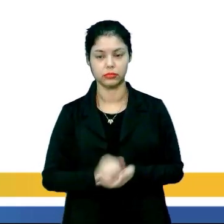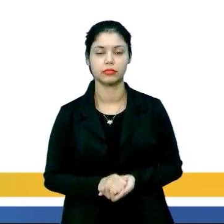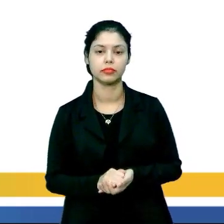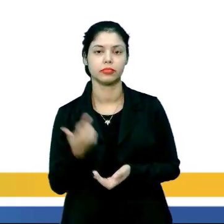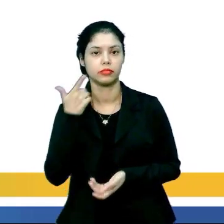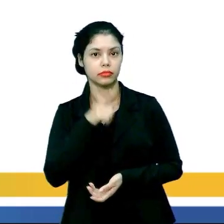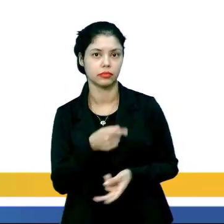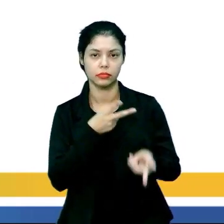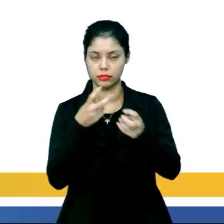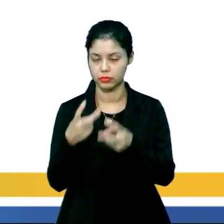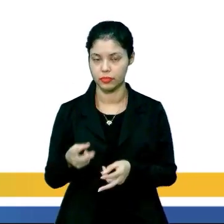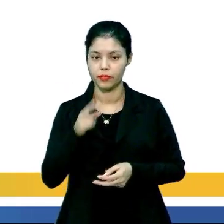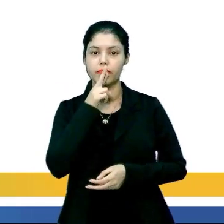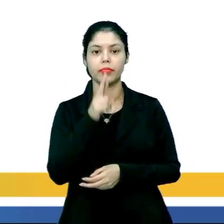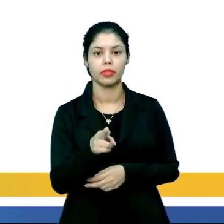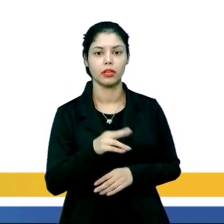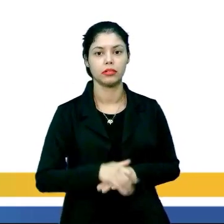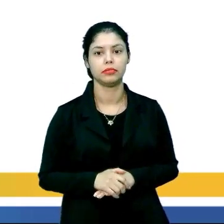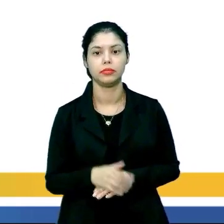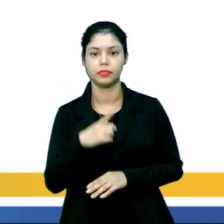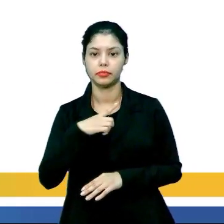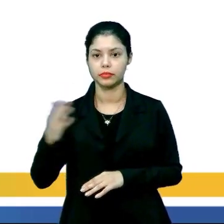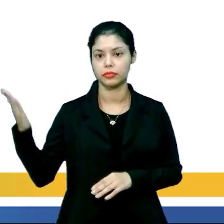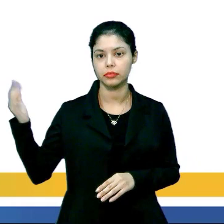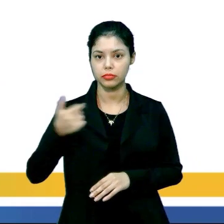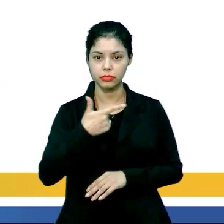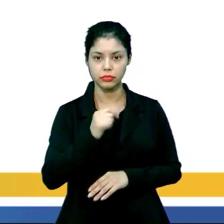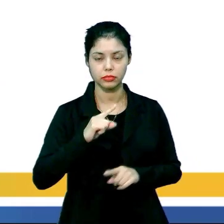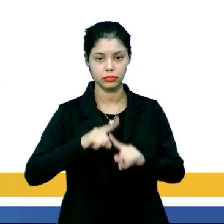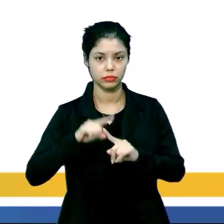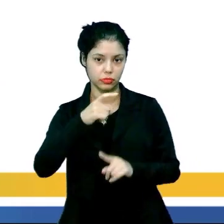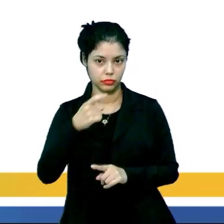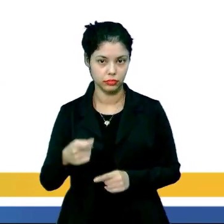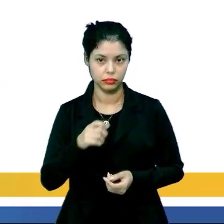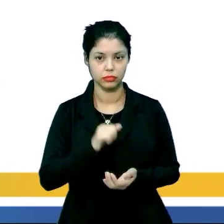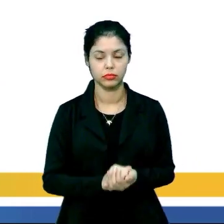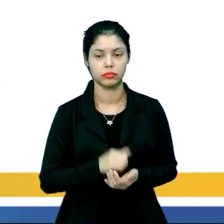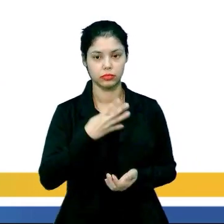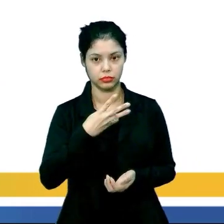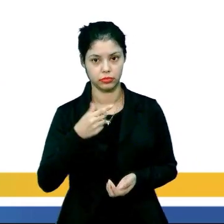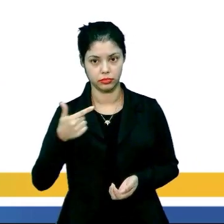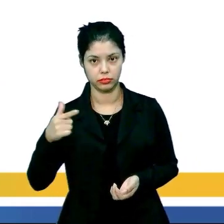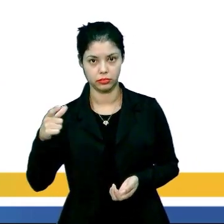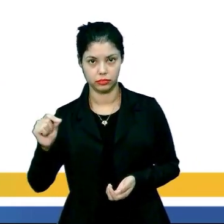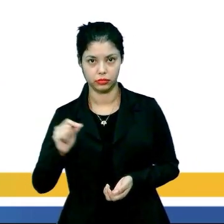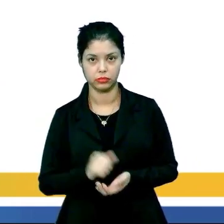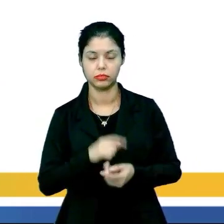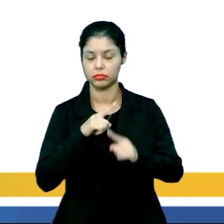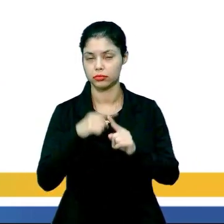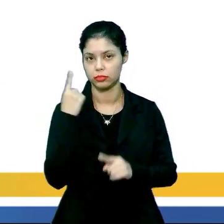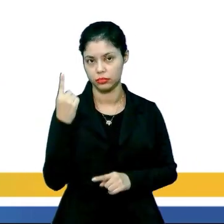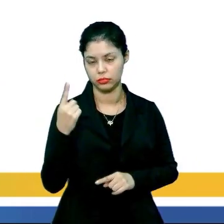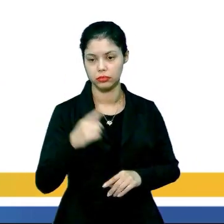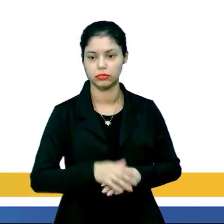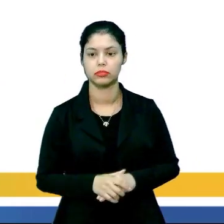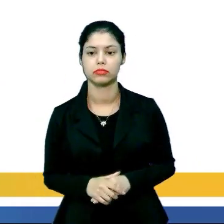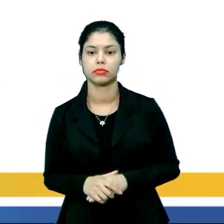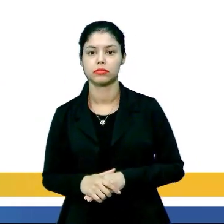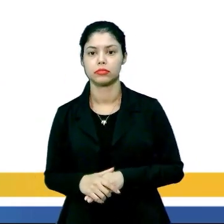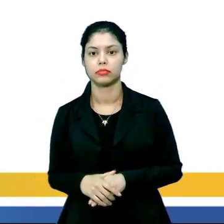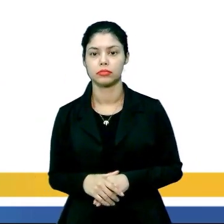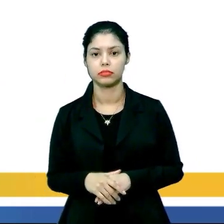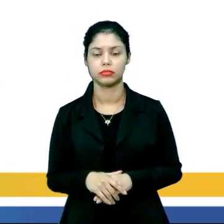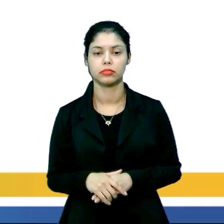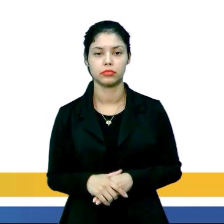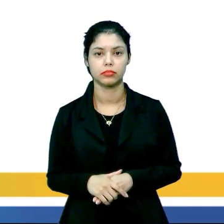e conseguimos obter a resposta. Temos então 20 vezes X igual a 420